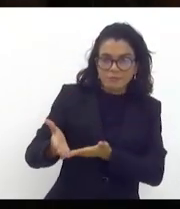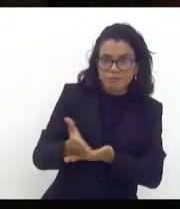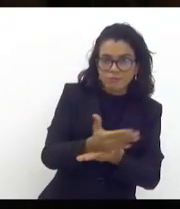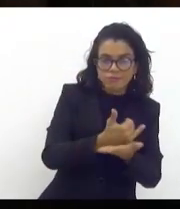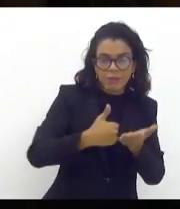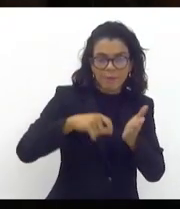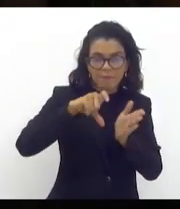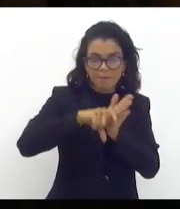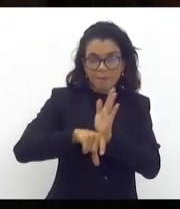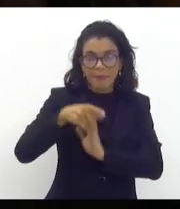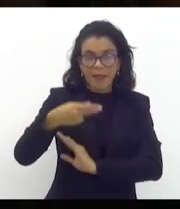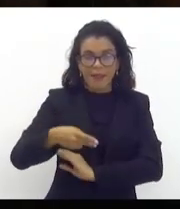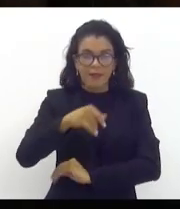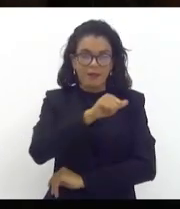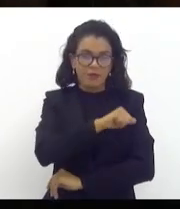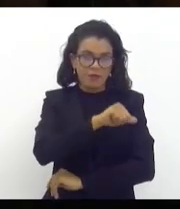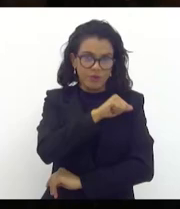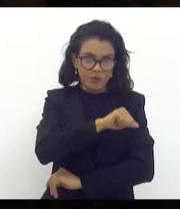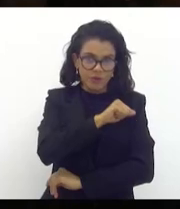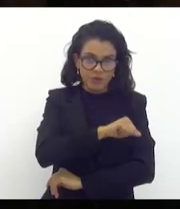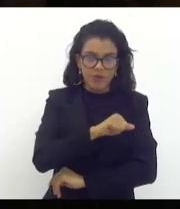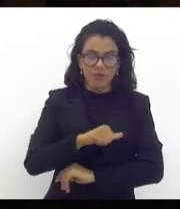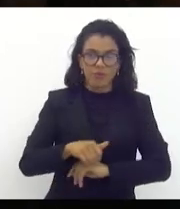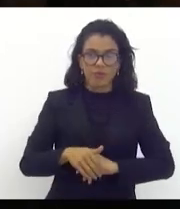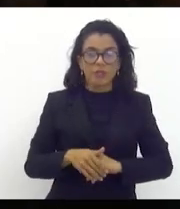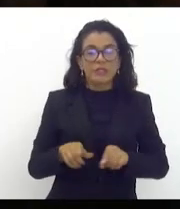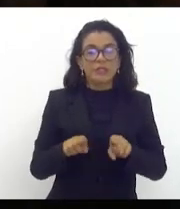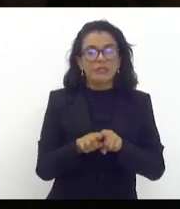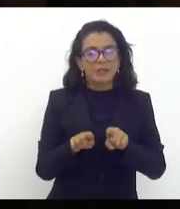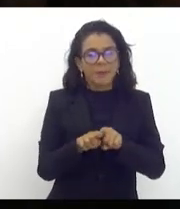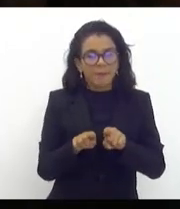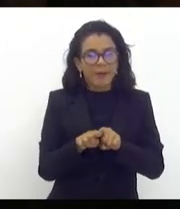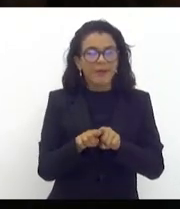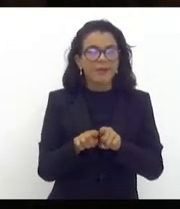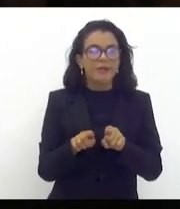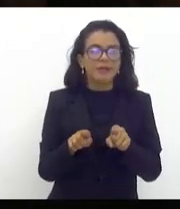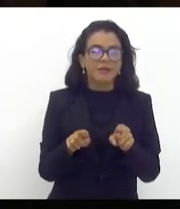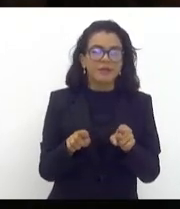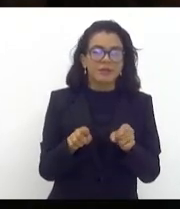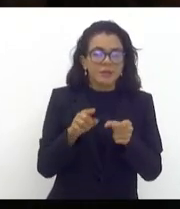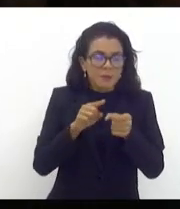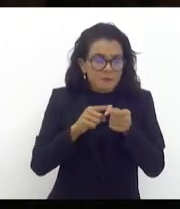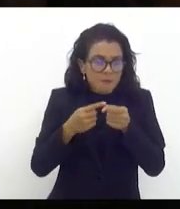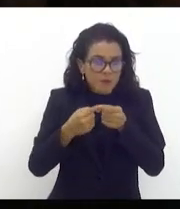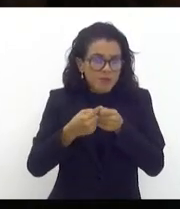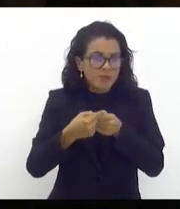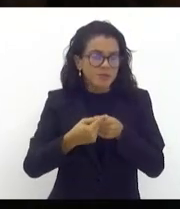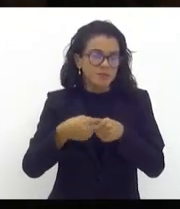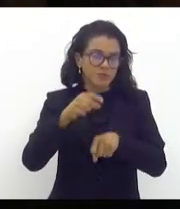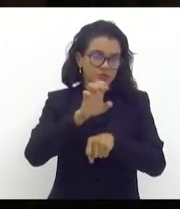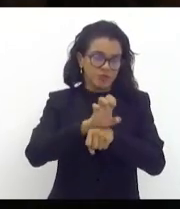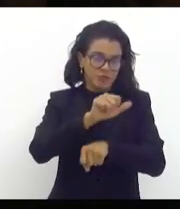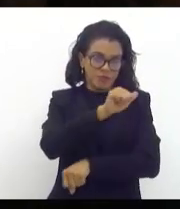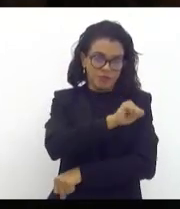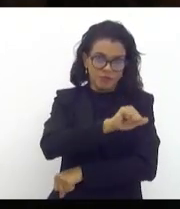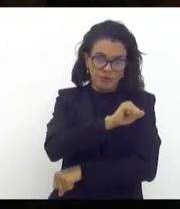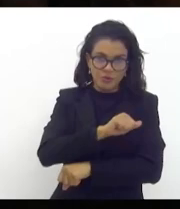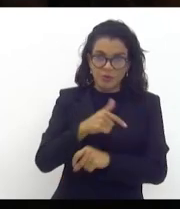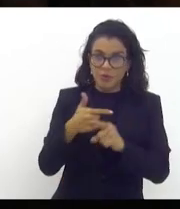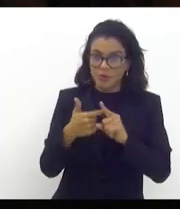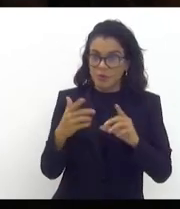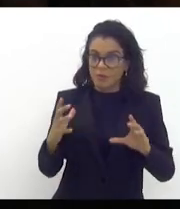no nosso estado do Rio de Janeiro e nos nossos municípios. Afinal,